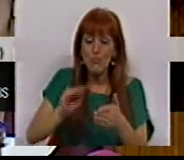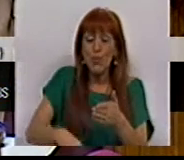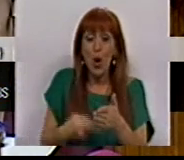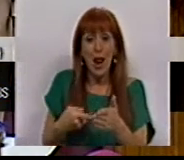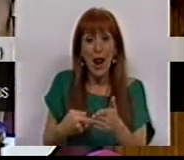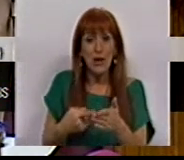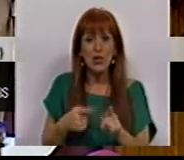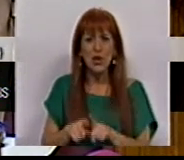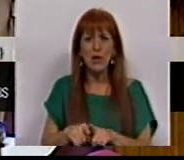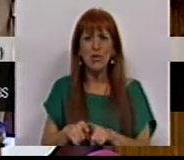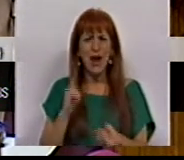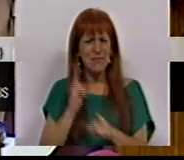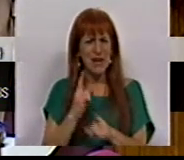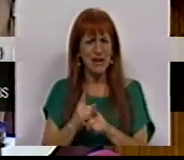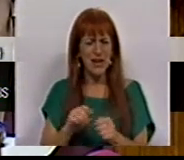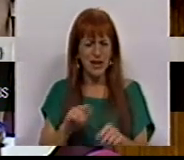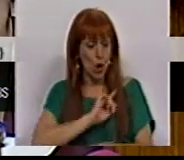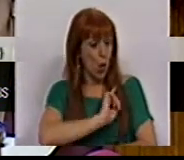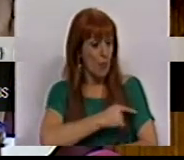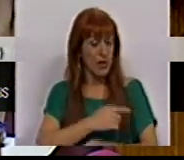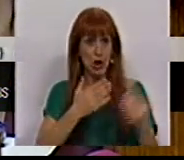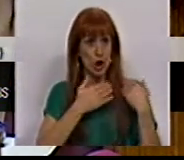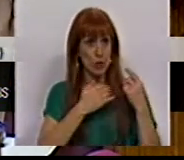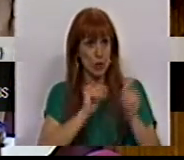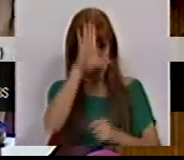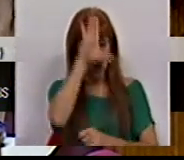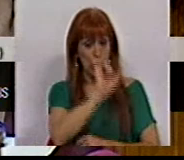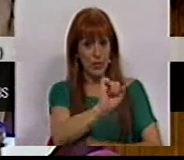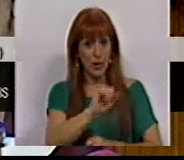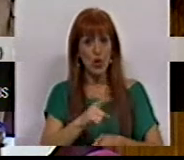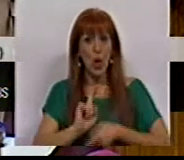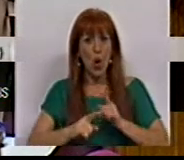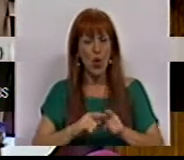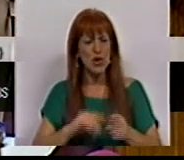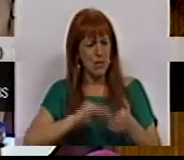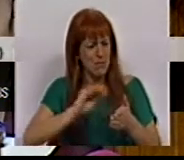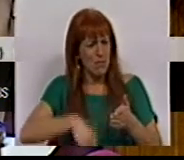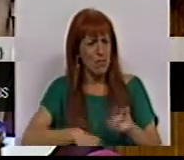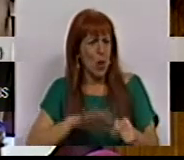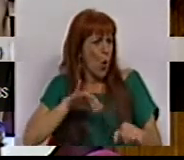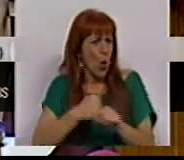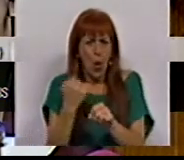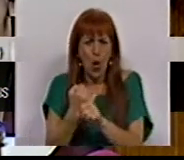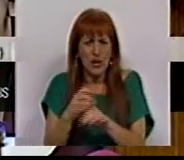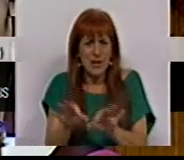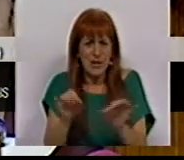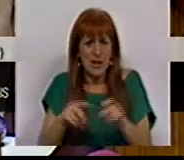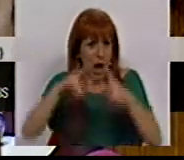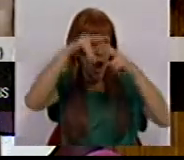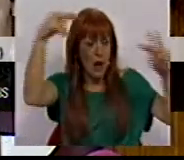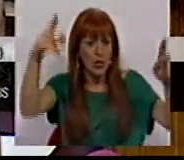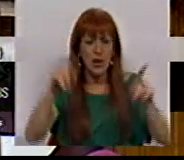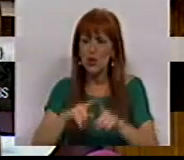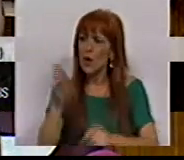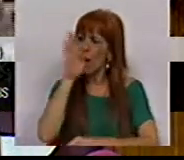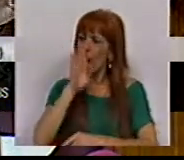contratualização, mantendo-se estas competências sob responsabilidade do Governo, o qual contratualiza com uma outra entidade, neste caso as autarquias,